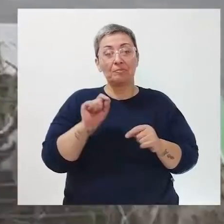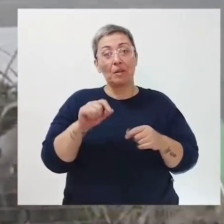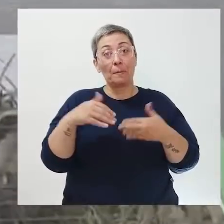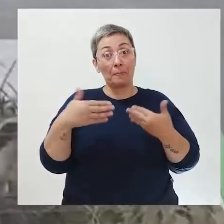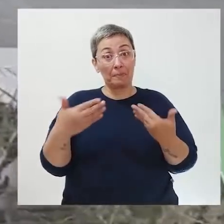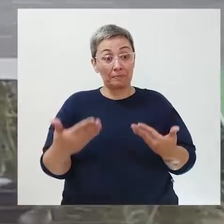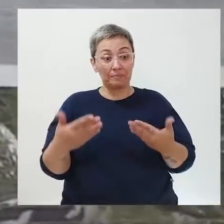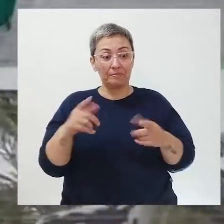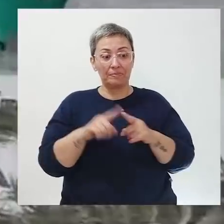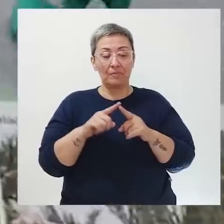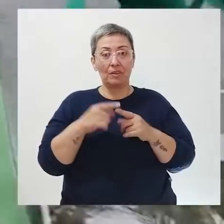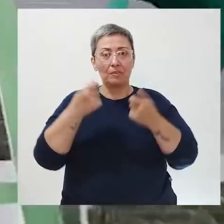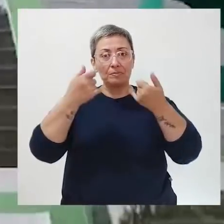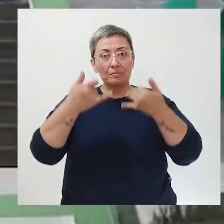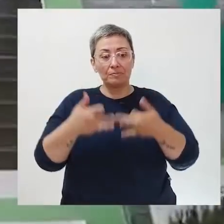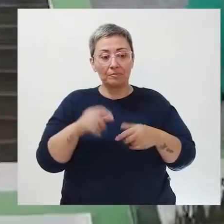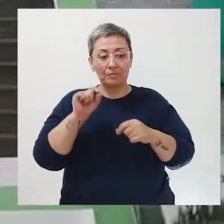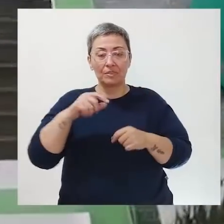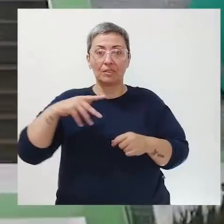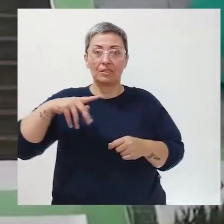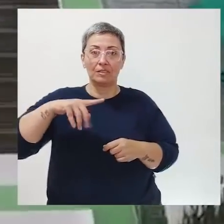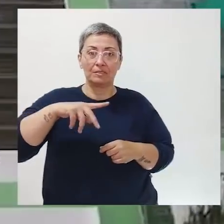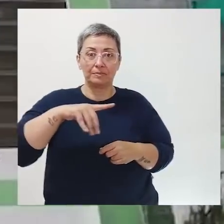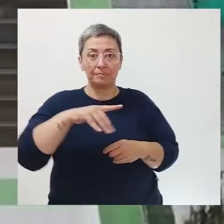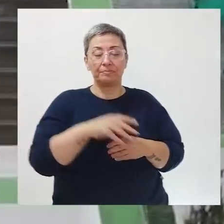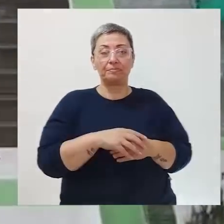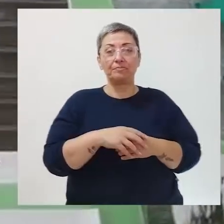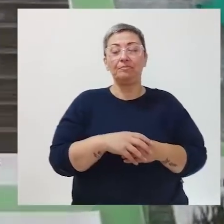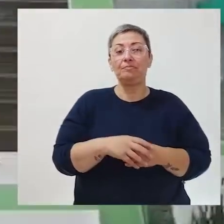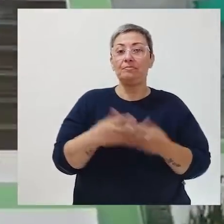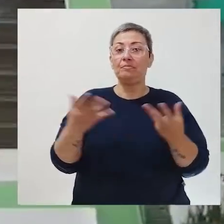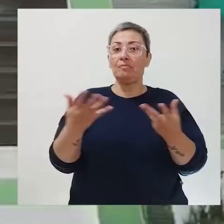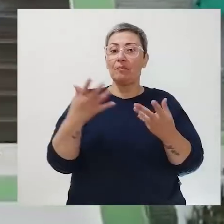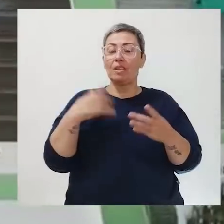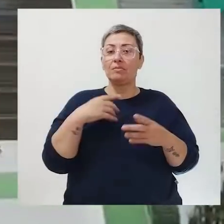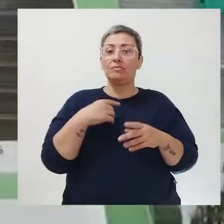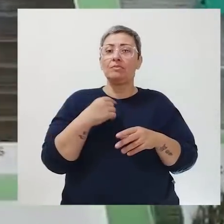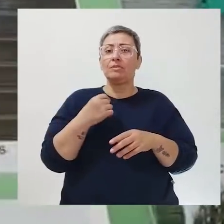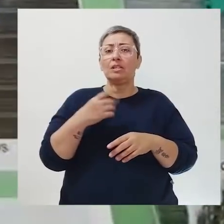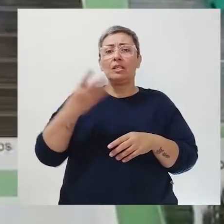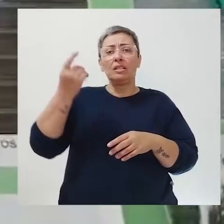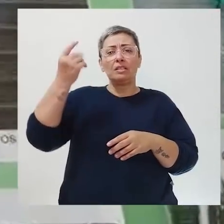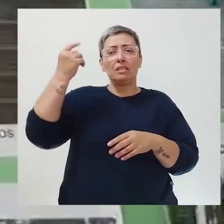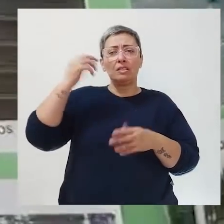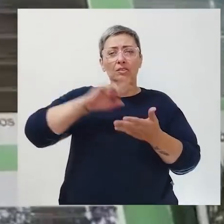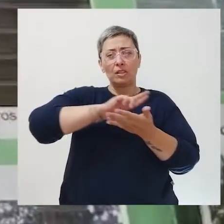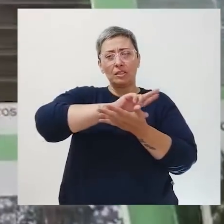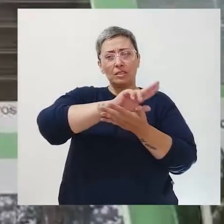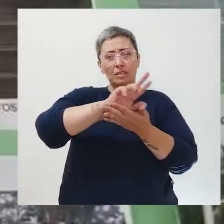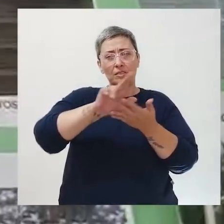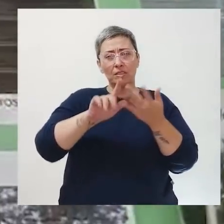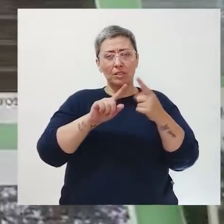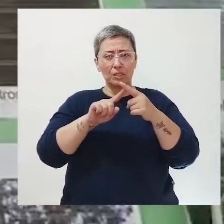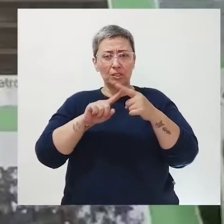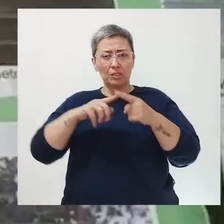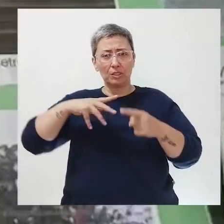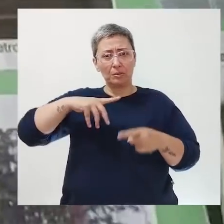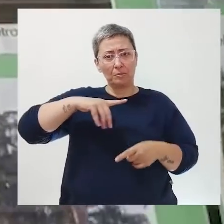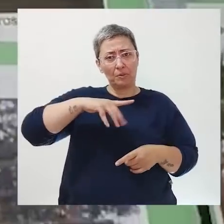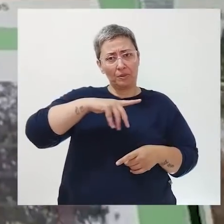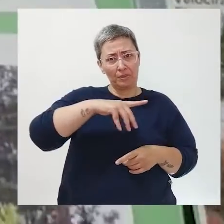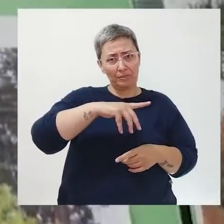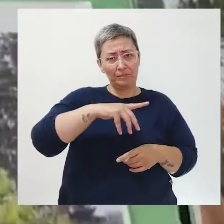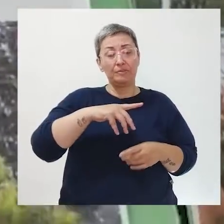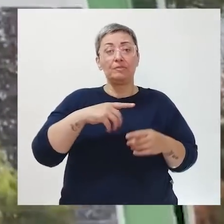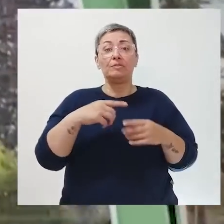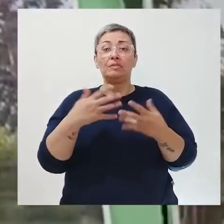mas enquanto isso, deixa eu falar um pouquinho sobre os dinossauros. Existiam várias espécies de